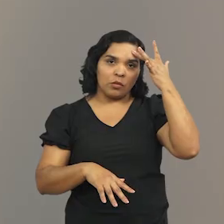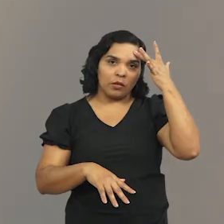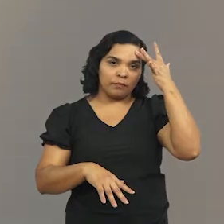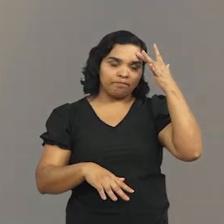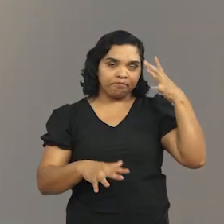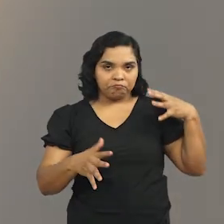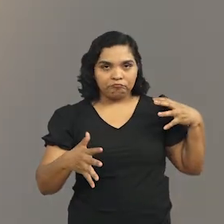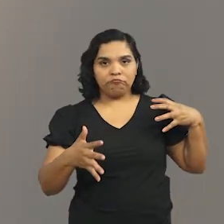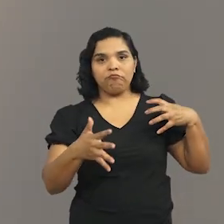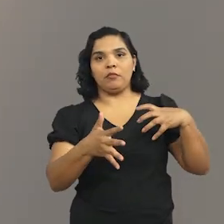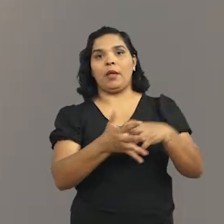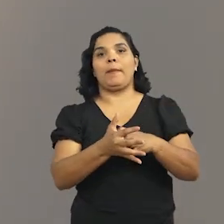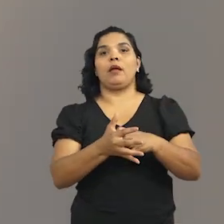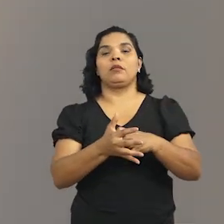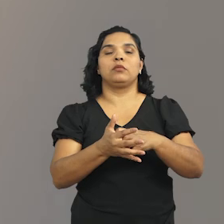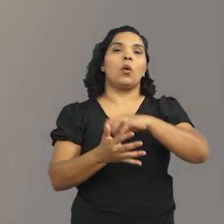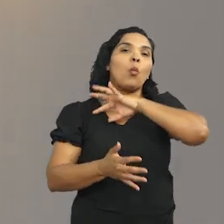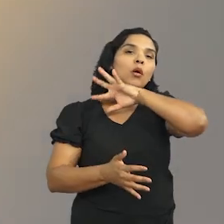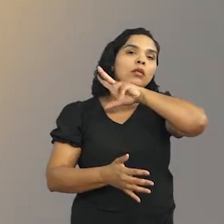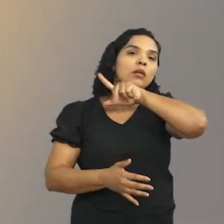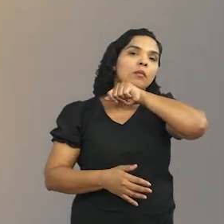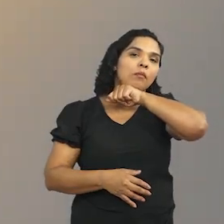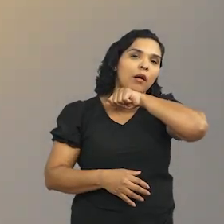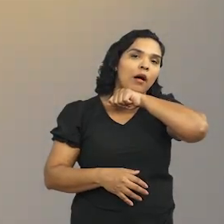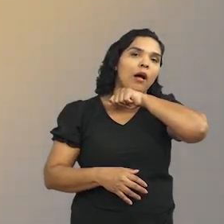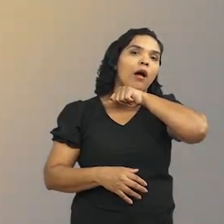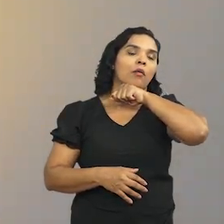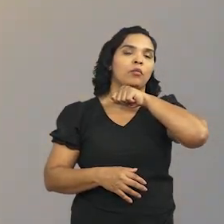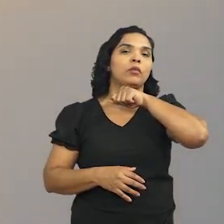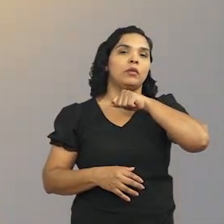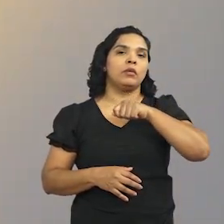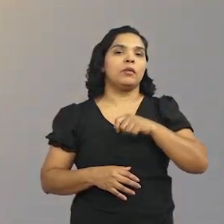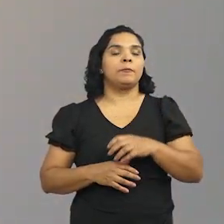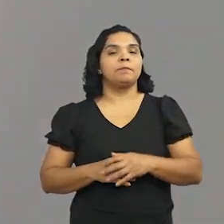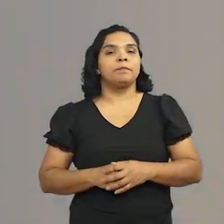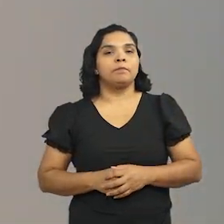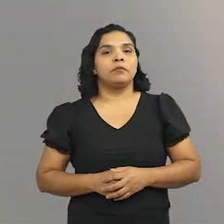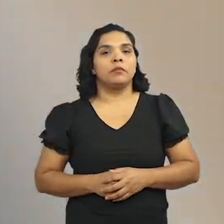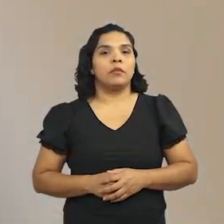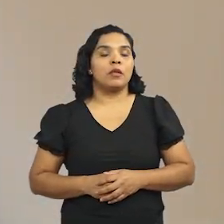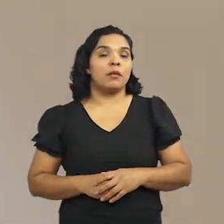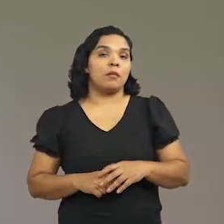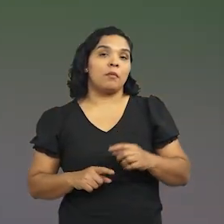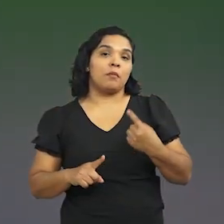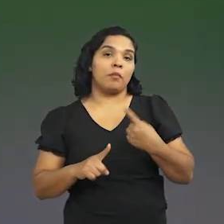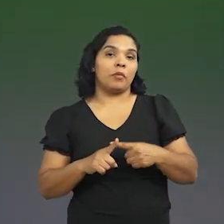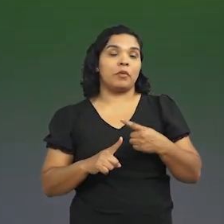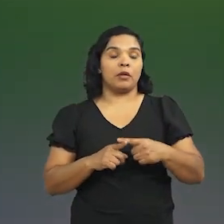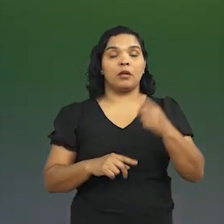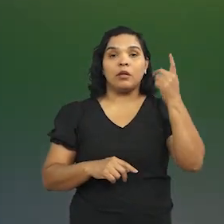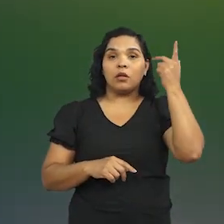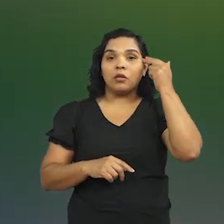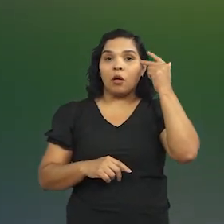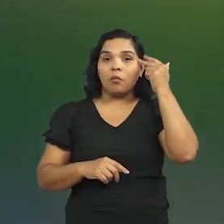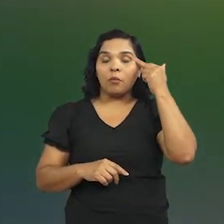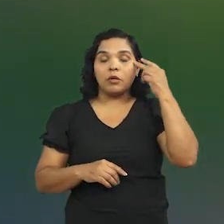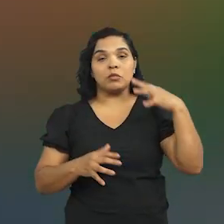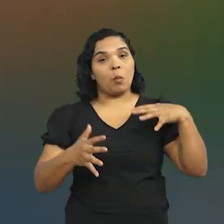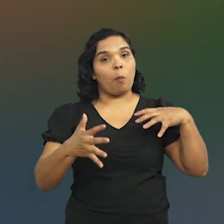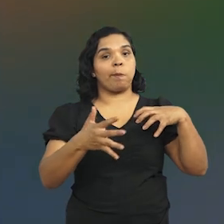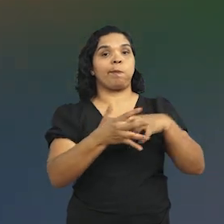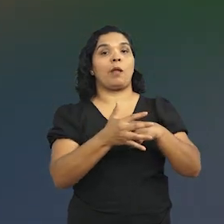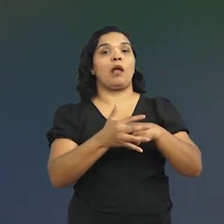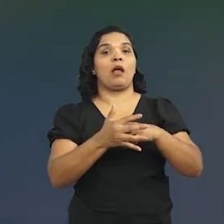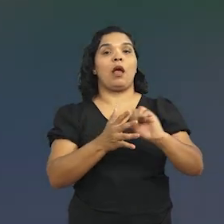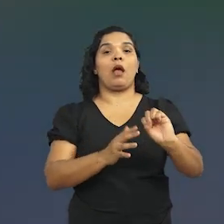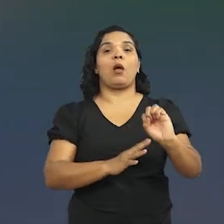ele bate, né, de frente com um animal de grande e médio porte, que normalmente